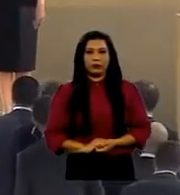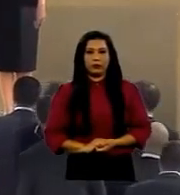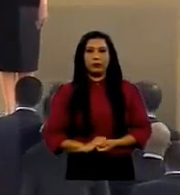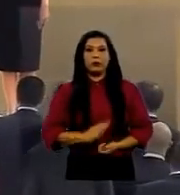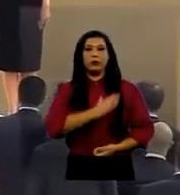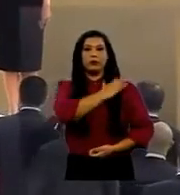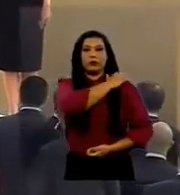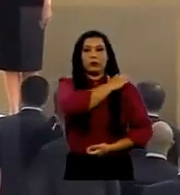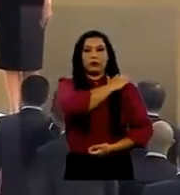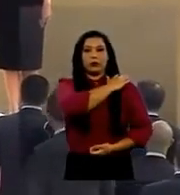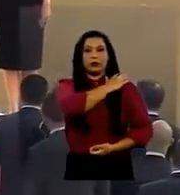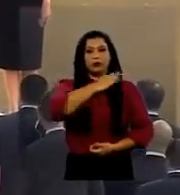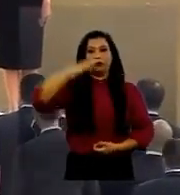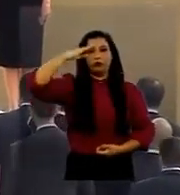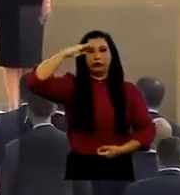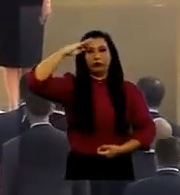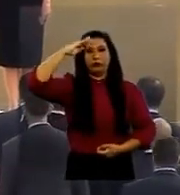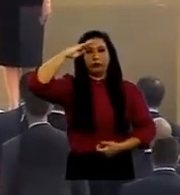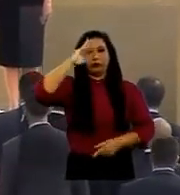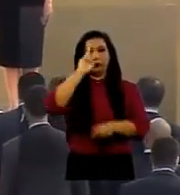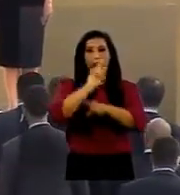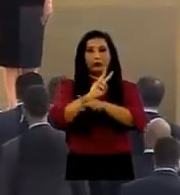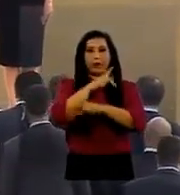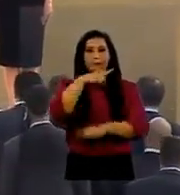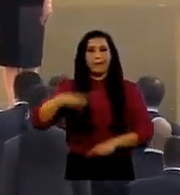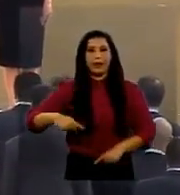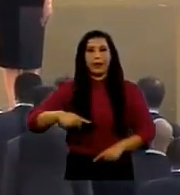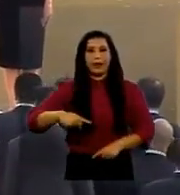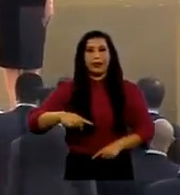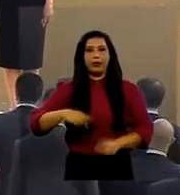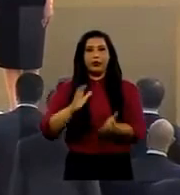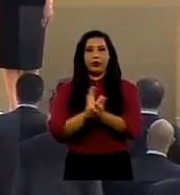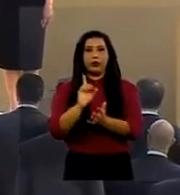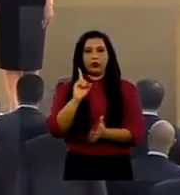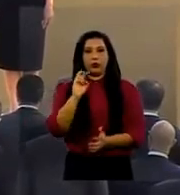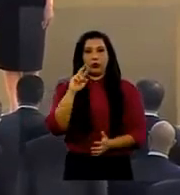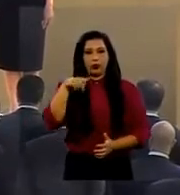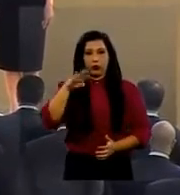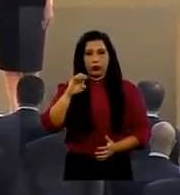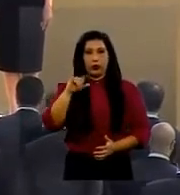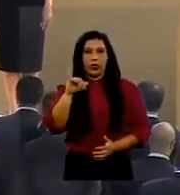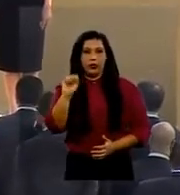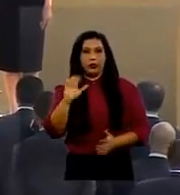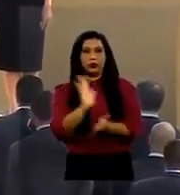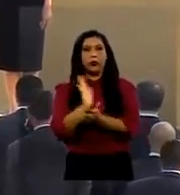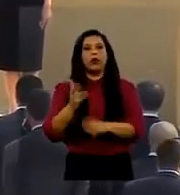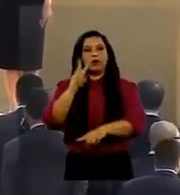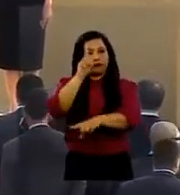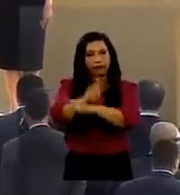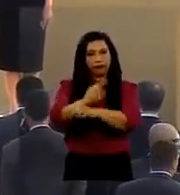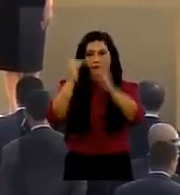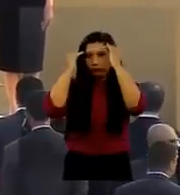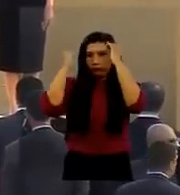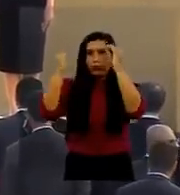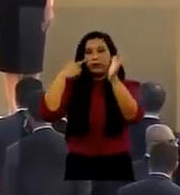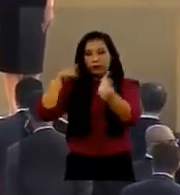Comandante do Batalhão da Guarda Presidencial, Batalhão Duque de Caxias, Guarda de Honra pronta para a